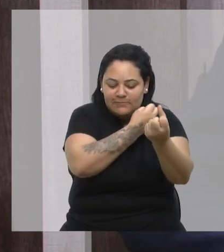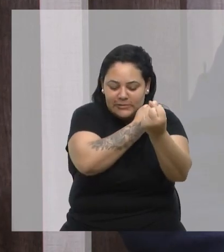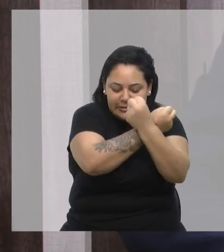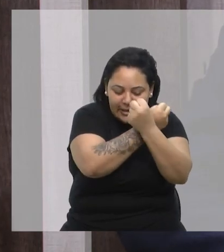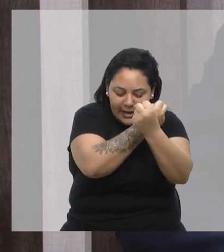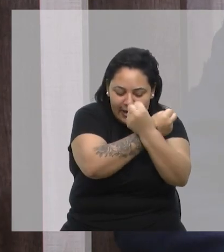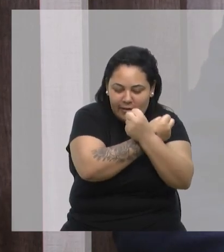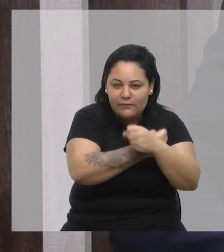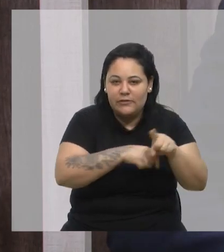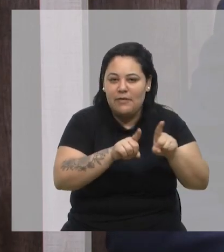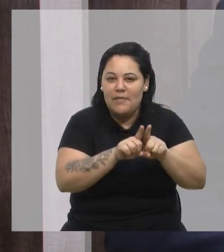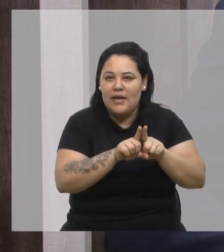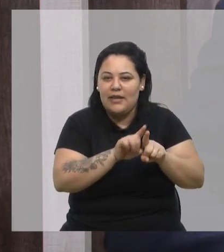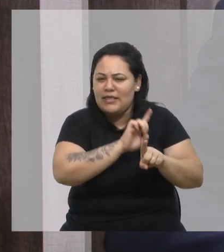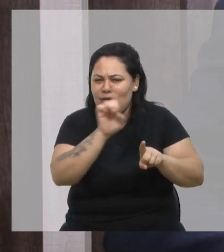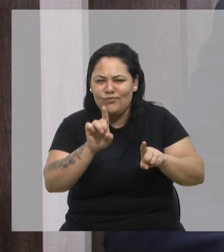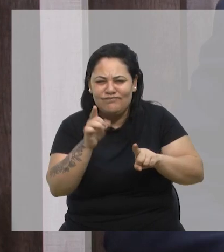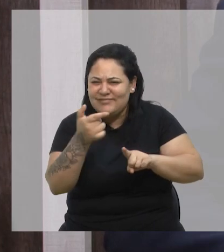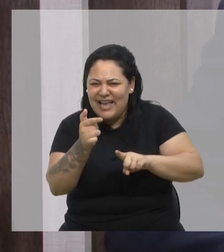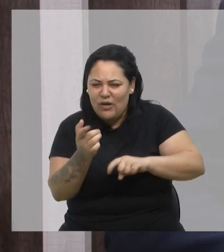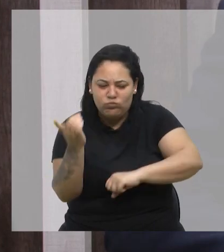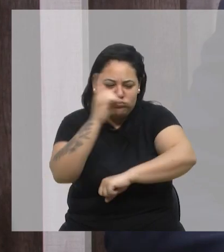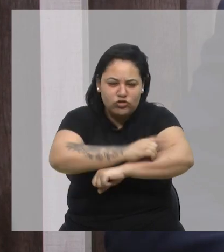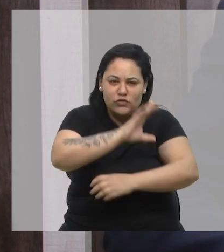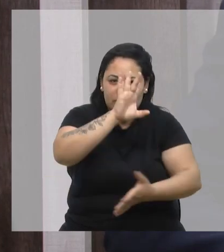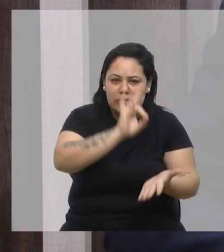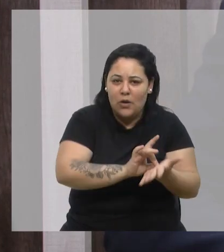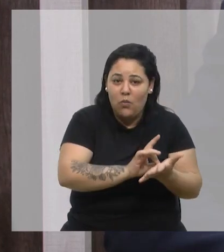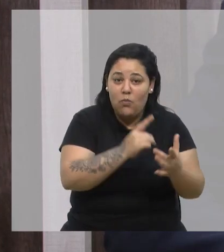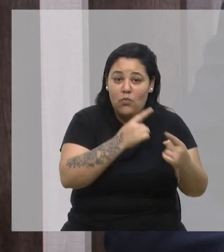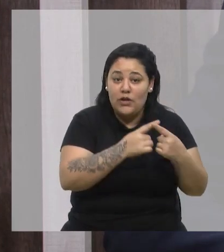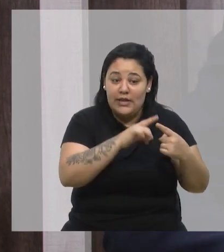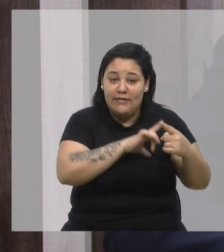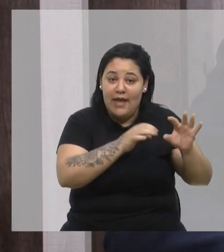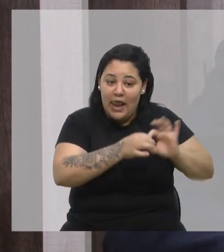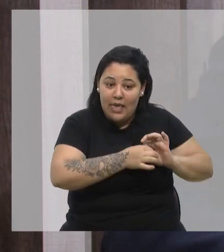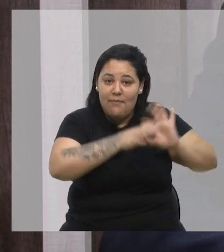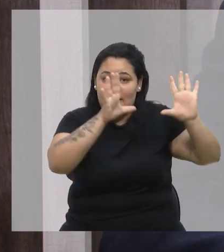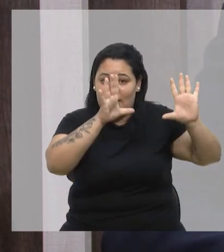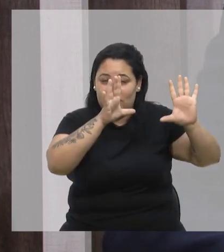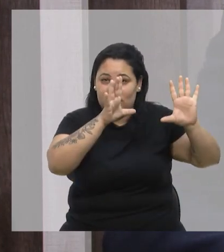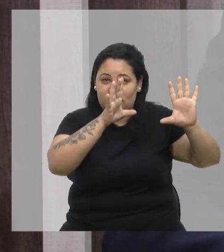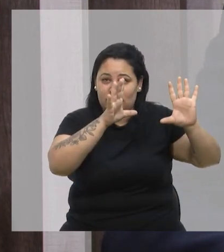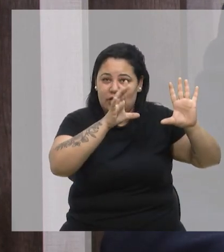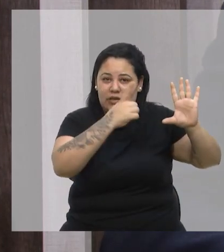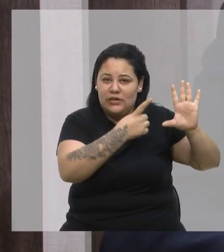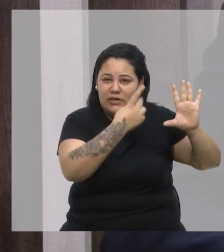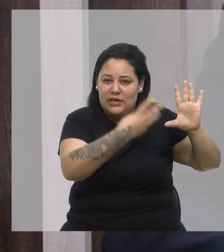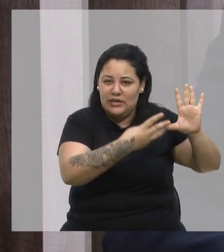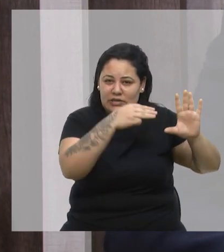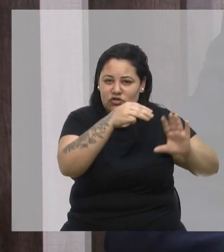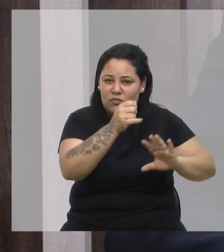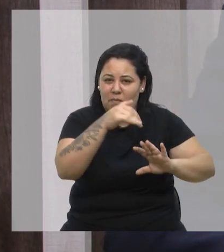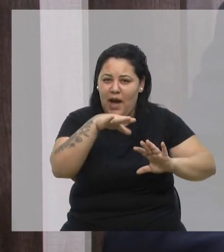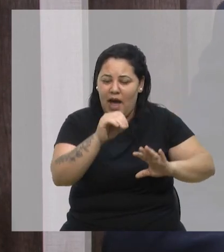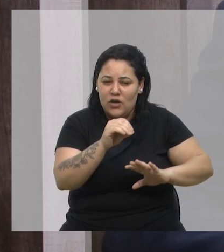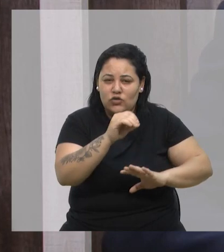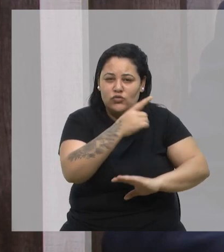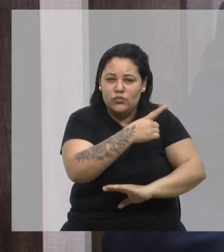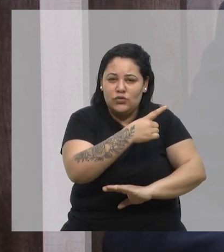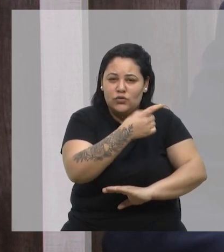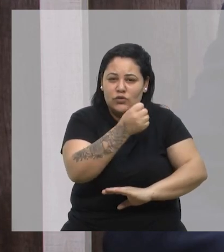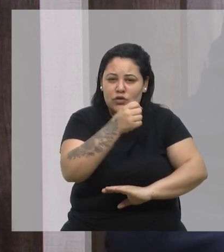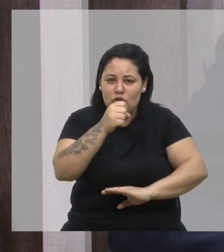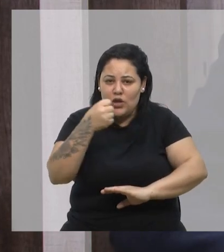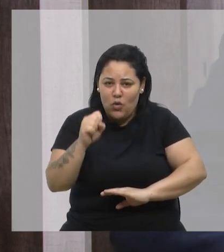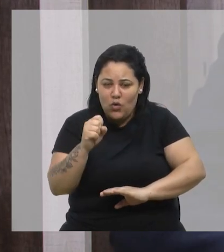trabalho com relação a escravos, ele não tem uma data necessariamente. A abolição é em 13 de maio